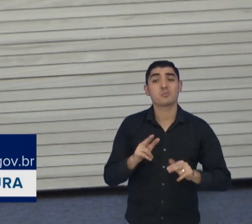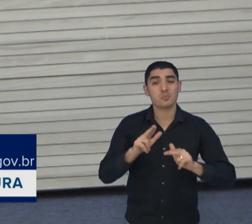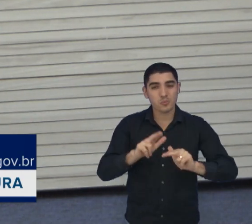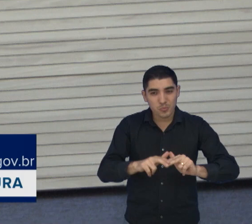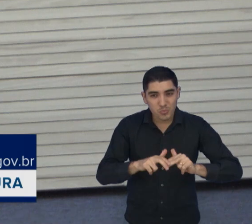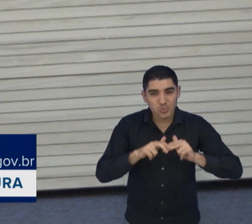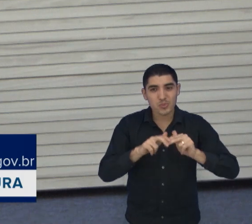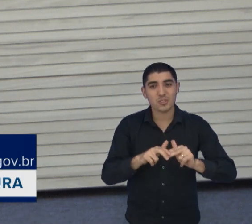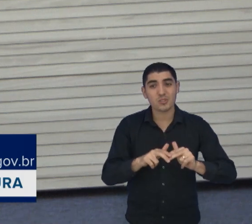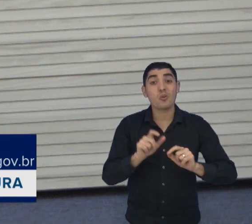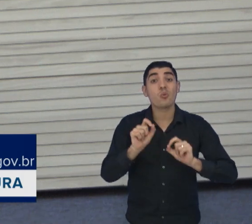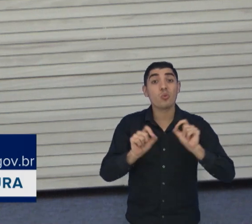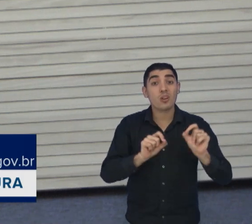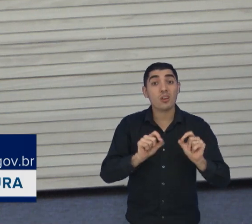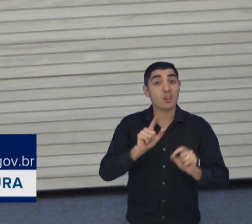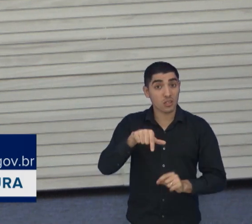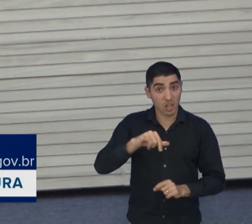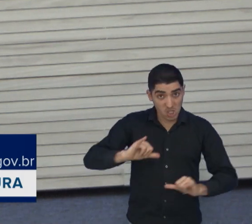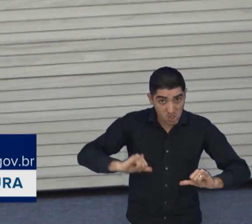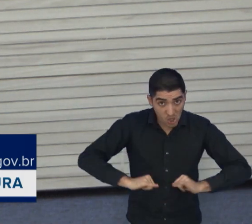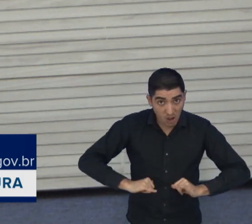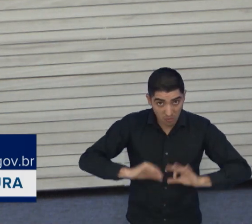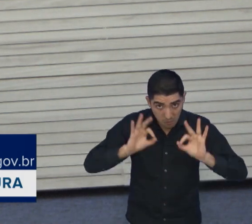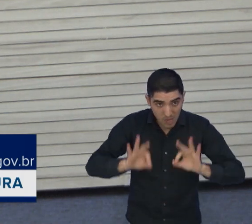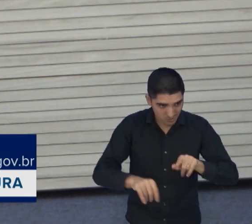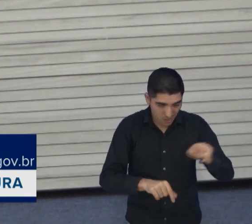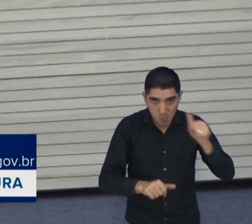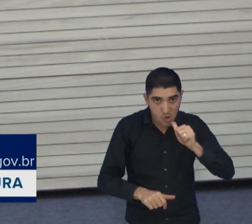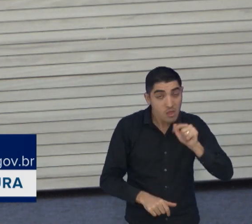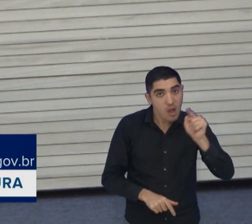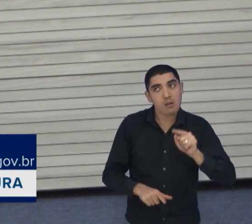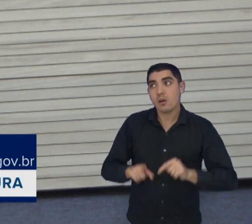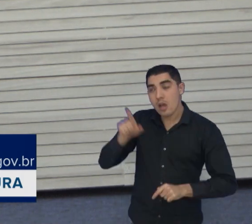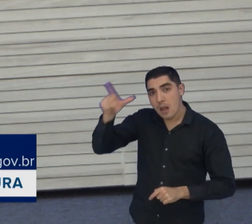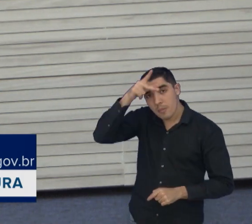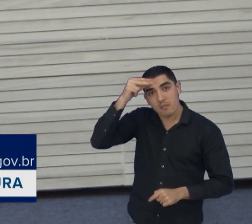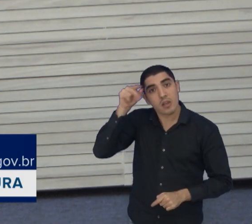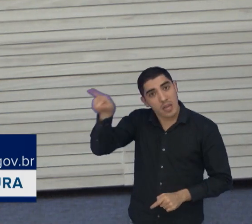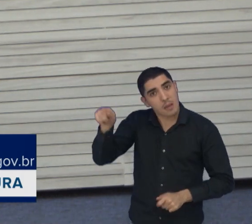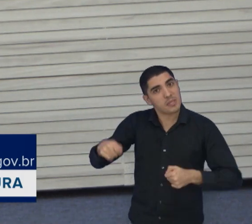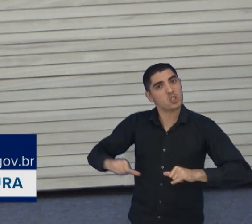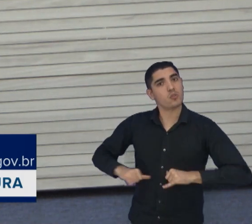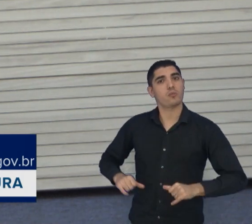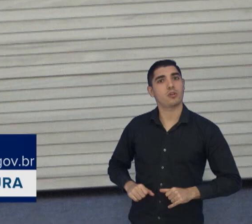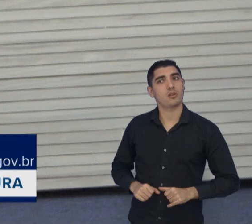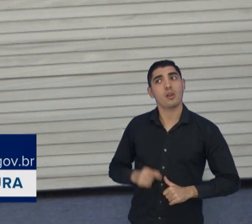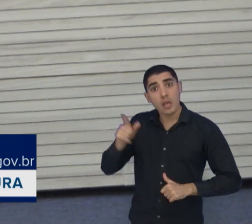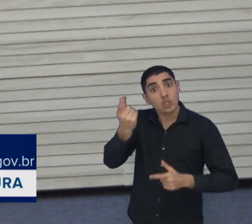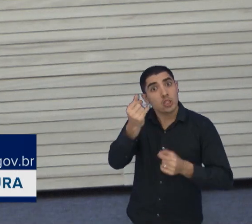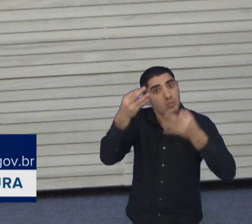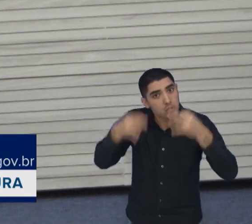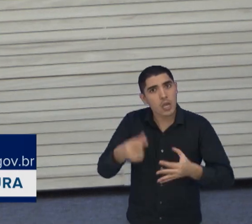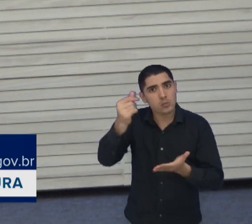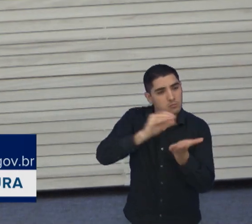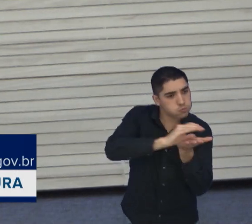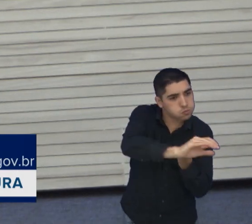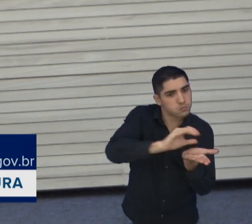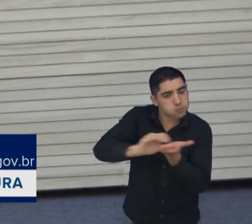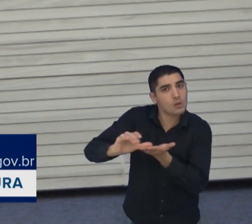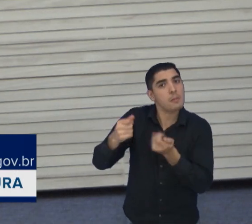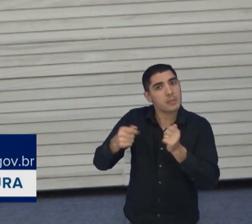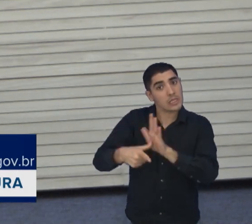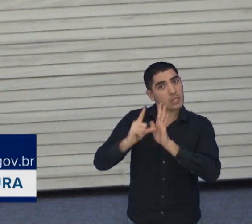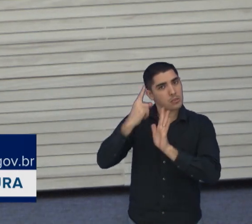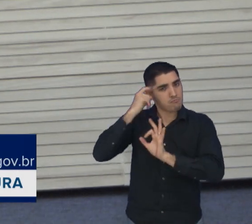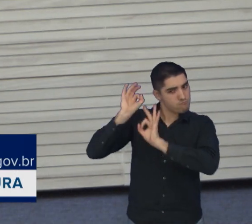que sofrer é o prefeito. Ele que gaste o dinheiro certo, ele que faça um planejamento